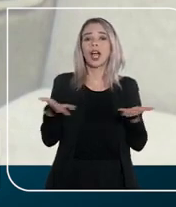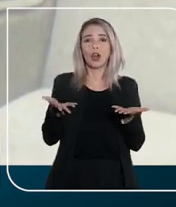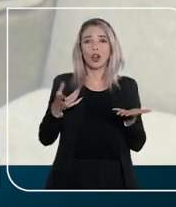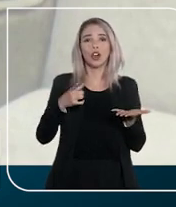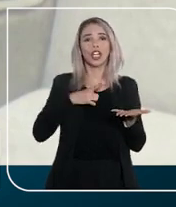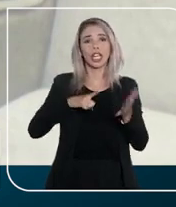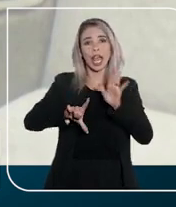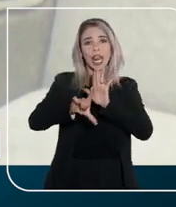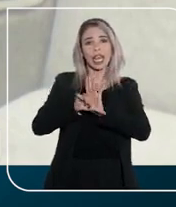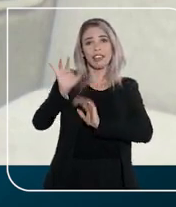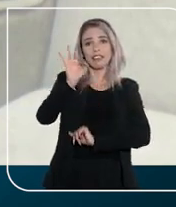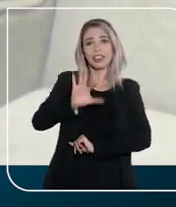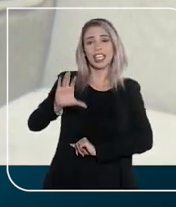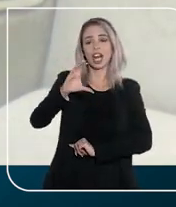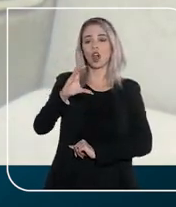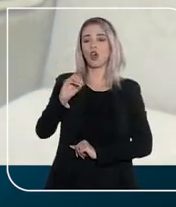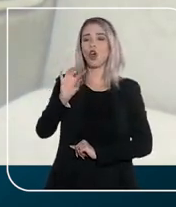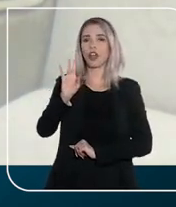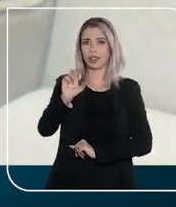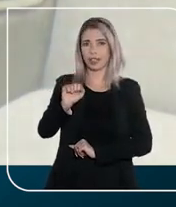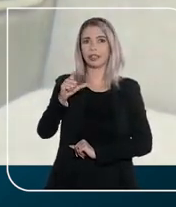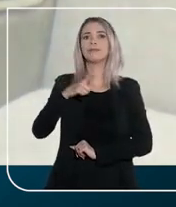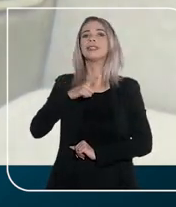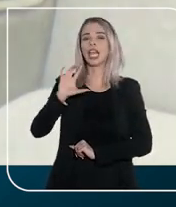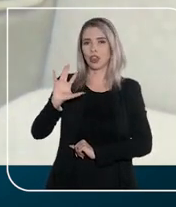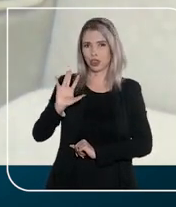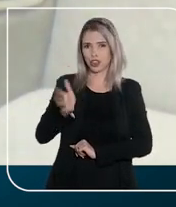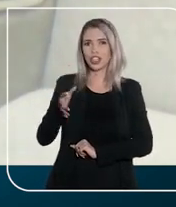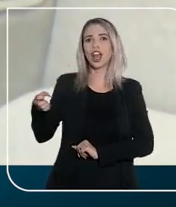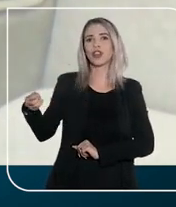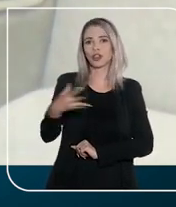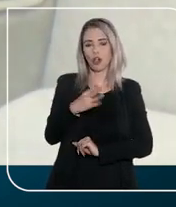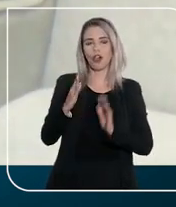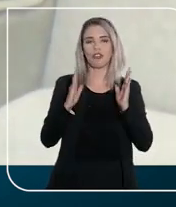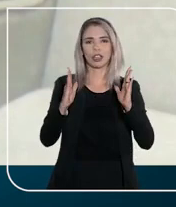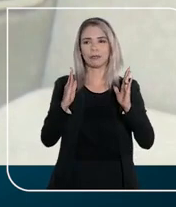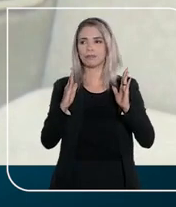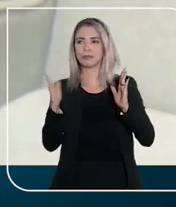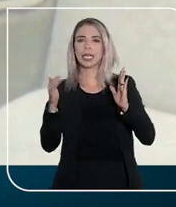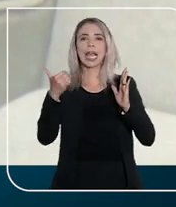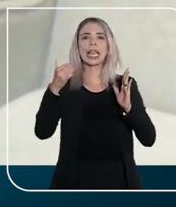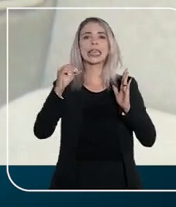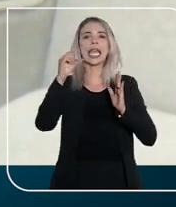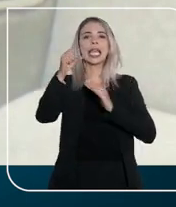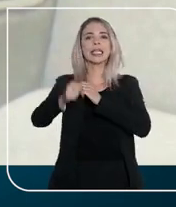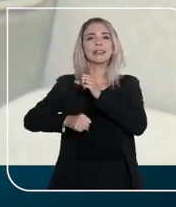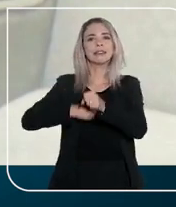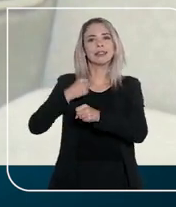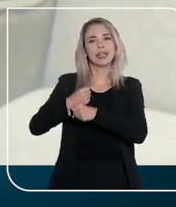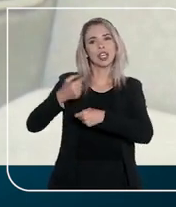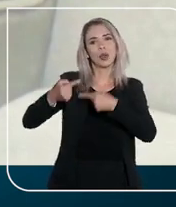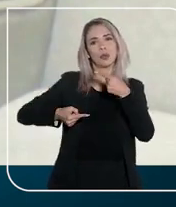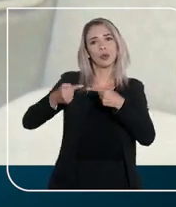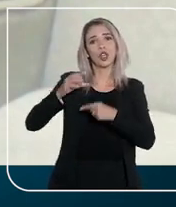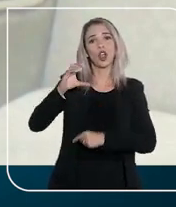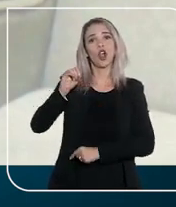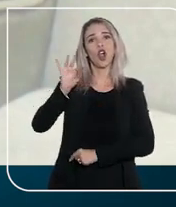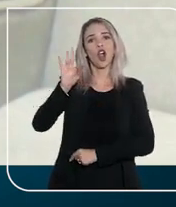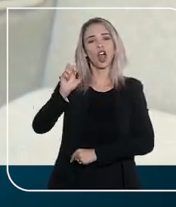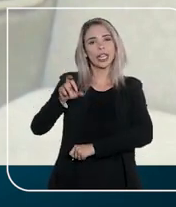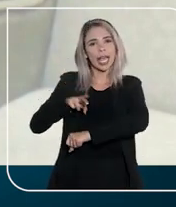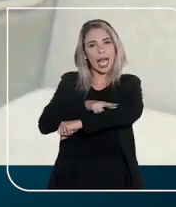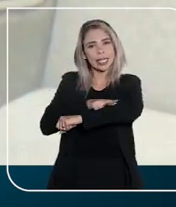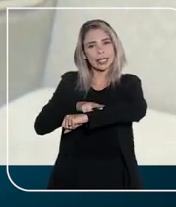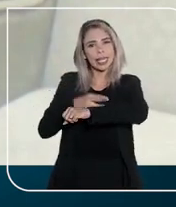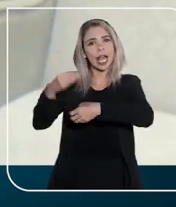Lei Federal das Cotas, né? Houve uma nova lei que prorrogou por mais de 10 anos essa política de cotas raciais nos